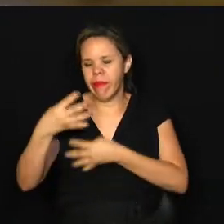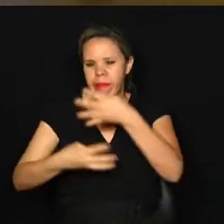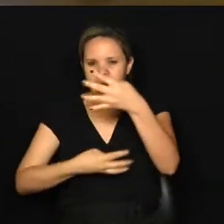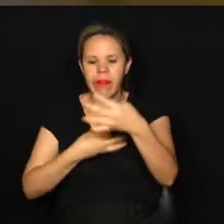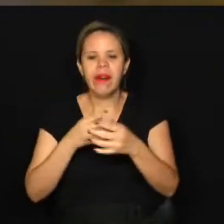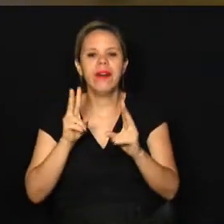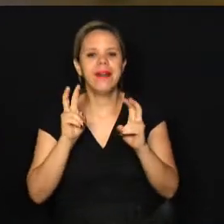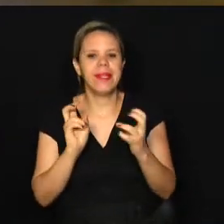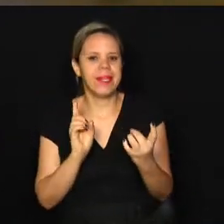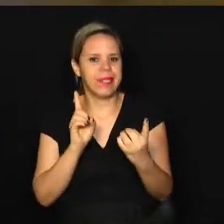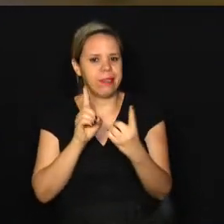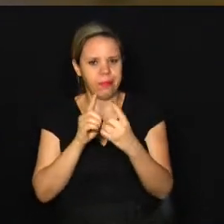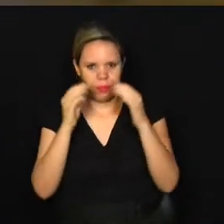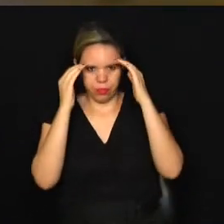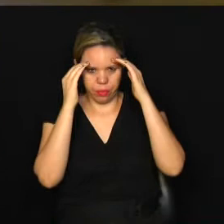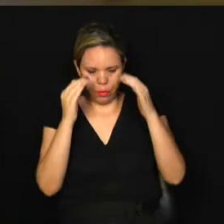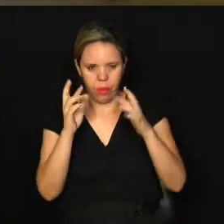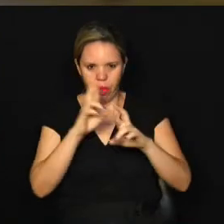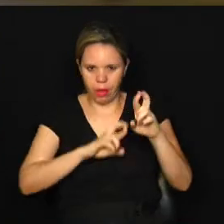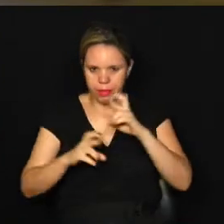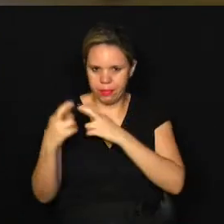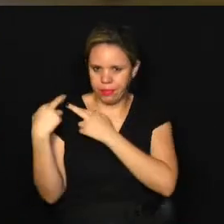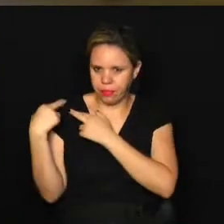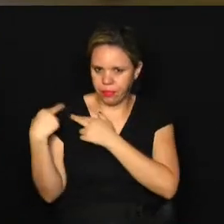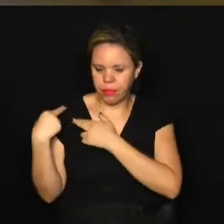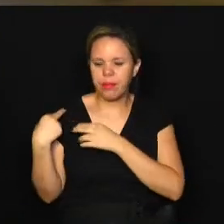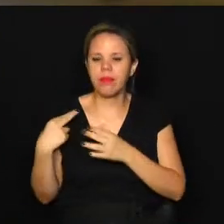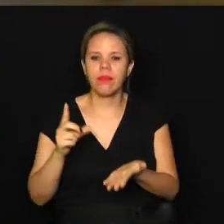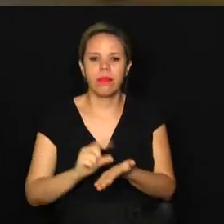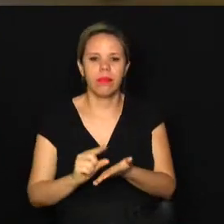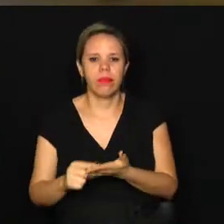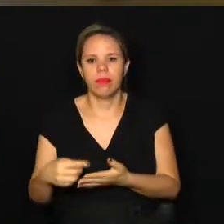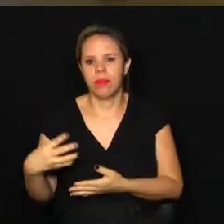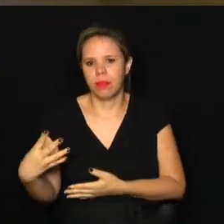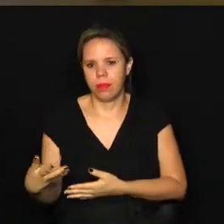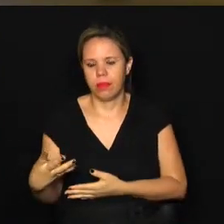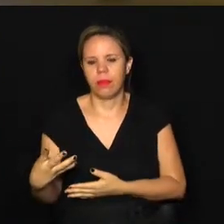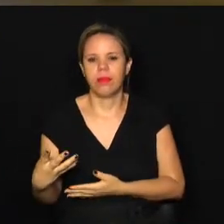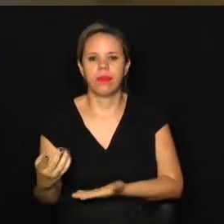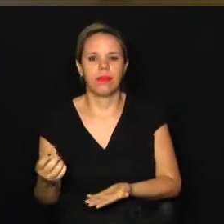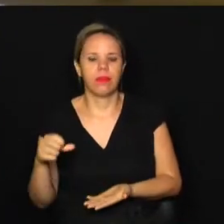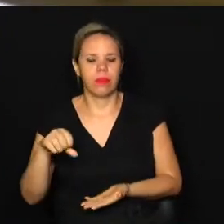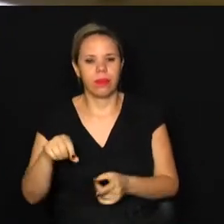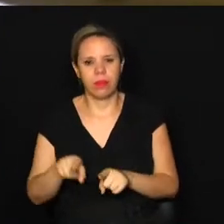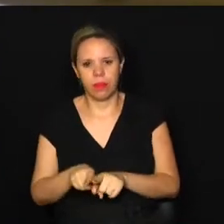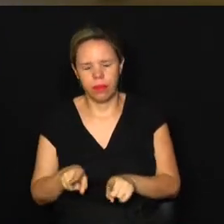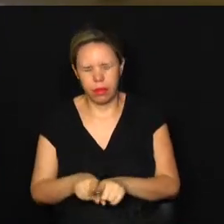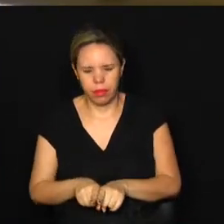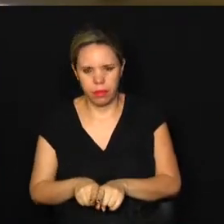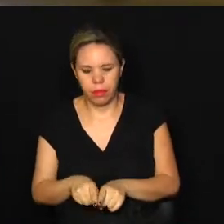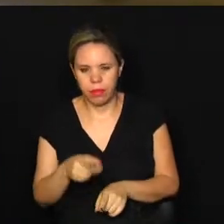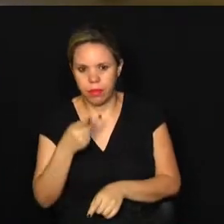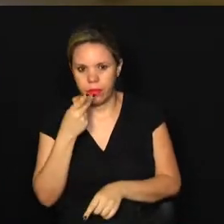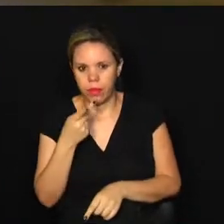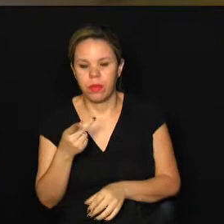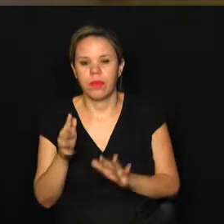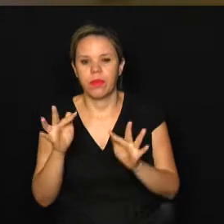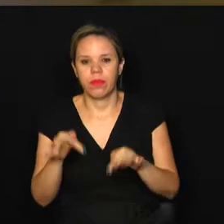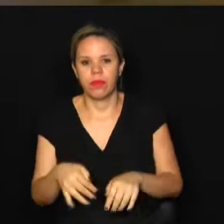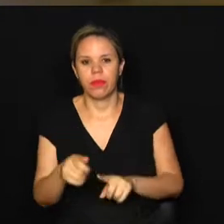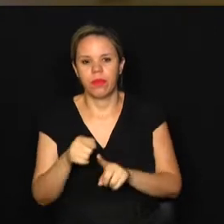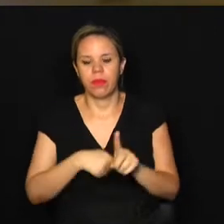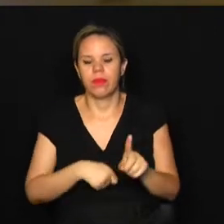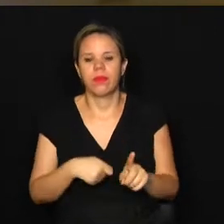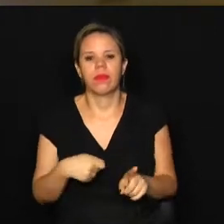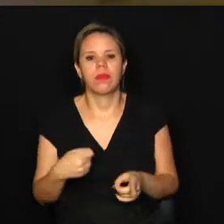atendimento à Lei de Responsabilidade Fiscal, no seu parágrafo 4º do artigo 9º, né, que diz que aos finais dos meses de maio, setembro e